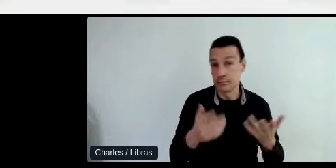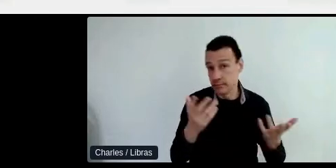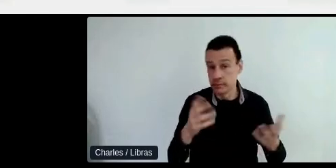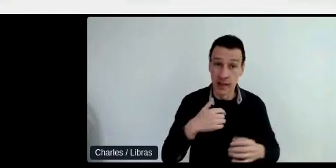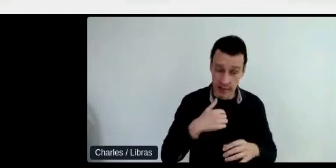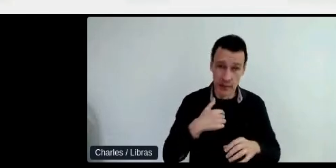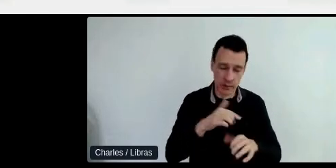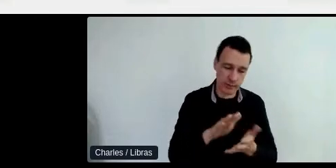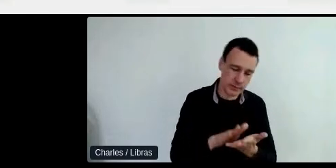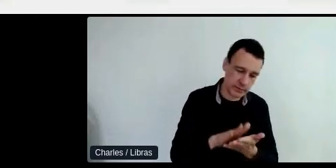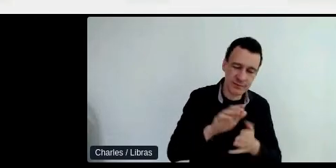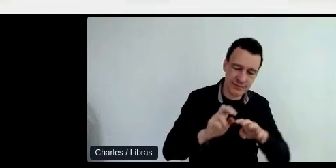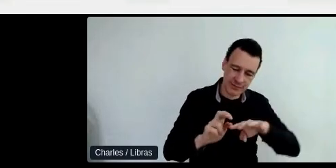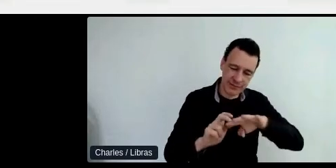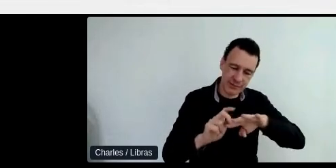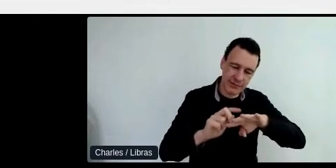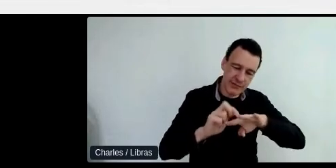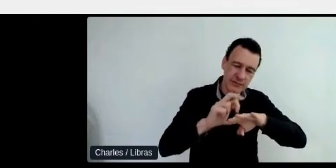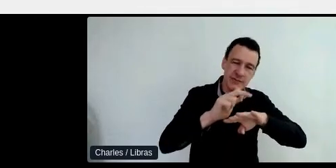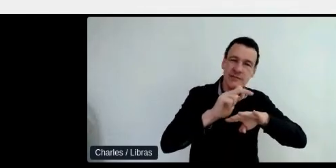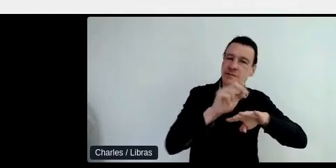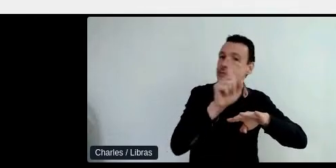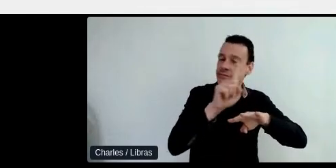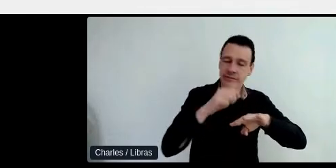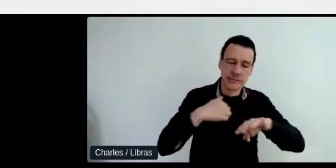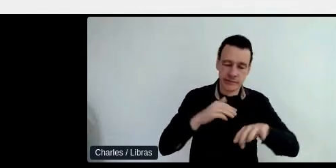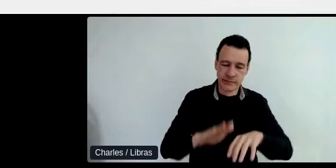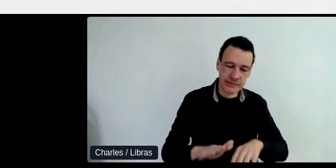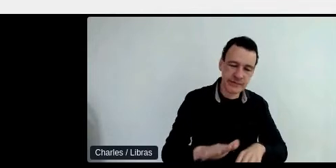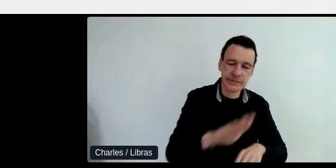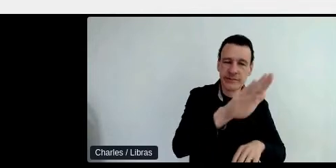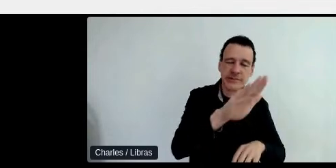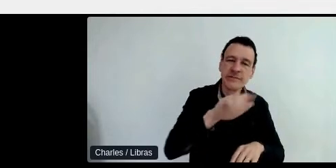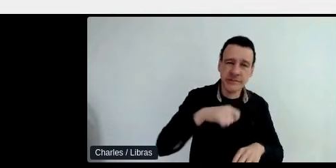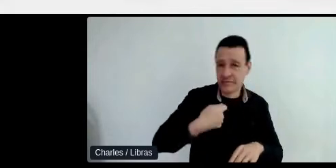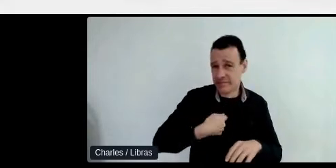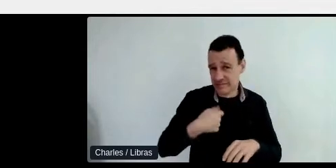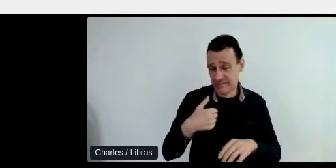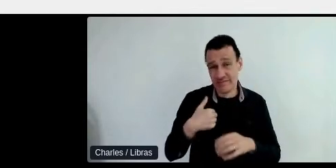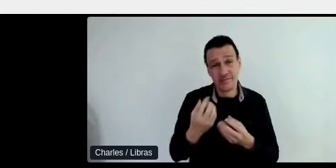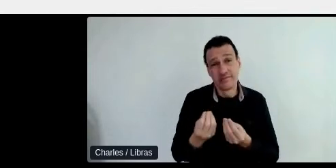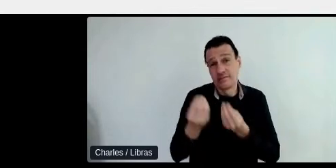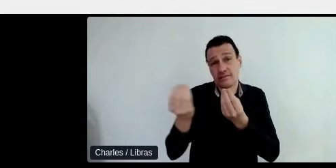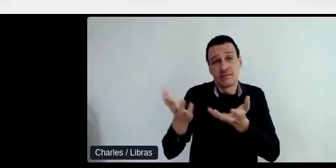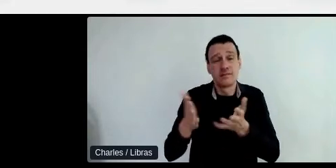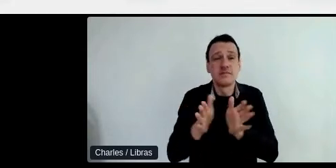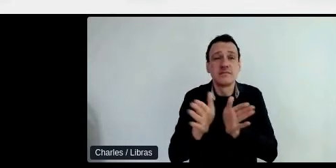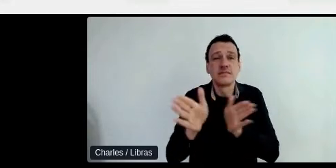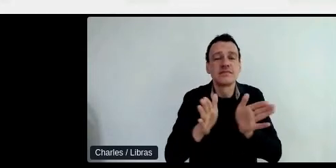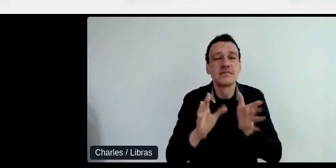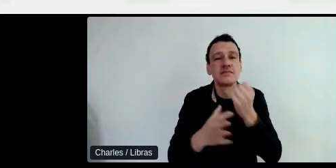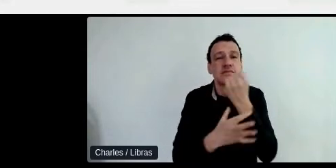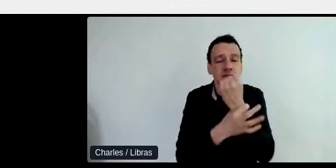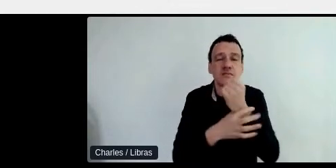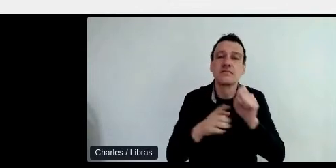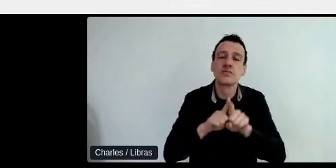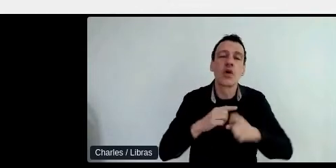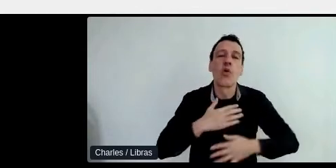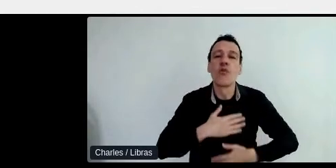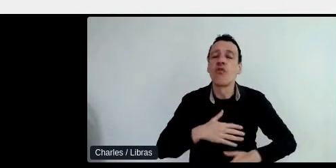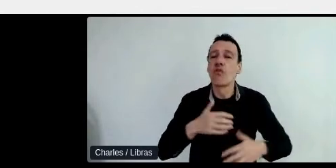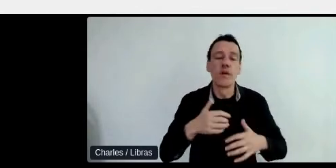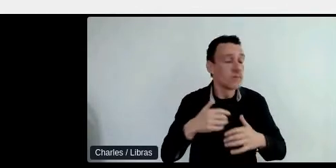degrau, eu estou oferecendo ali um acesso com segurança e com conforto para todo mundo.